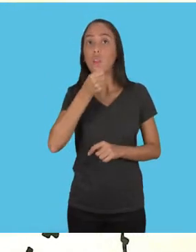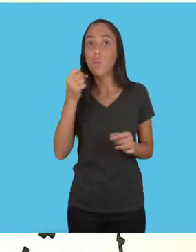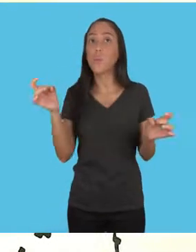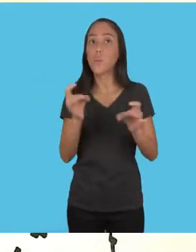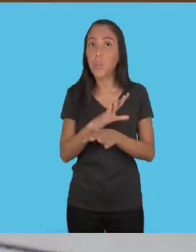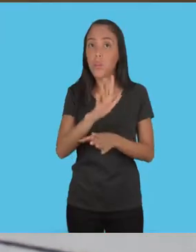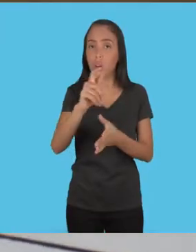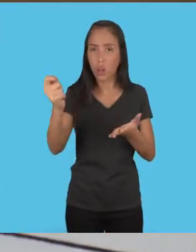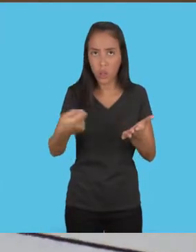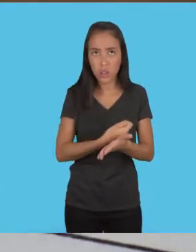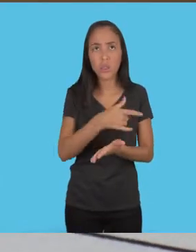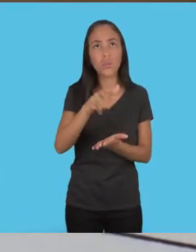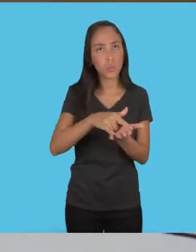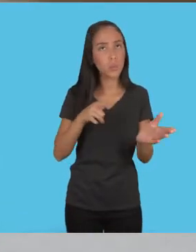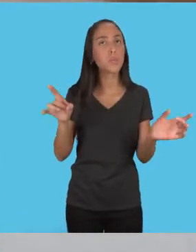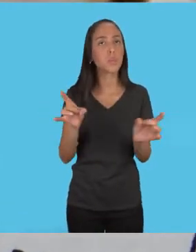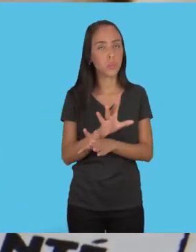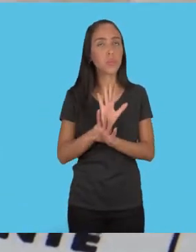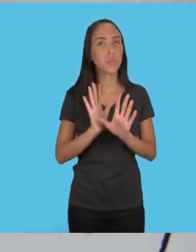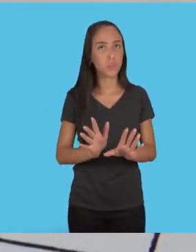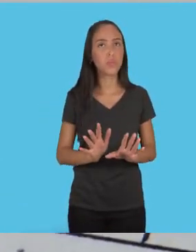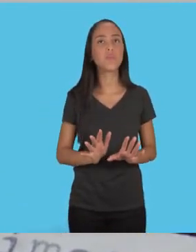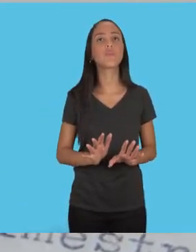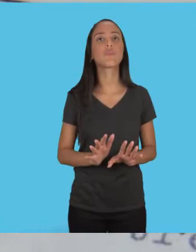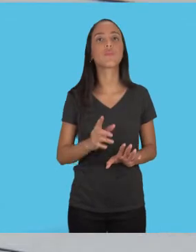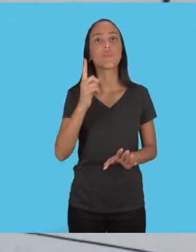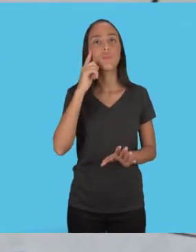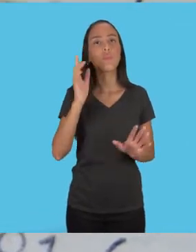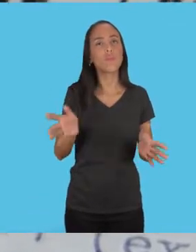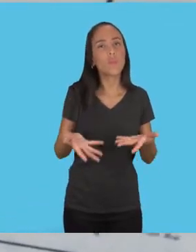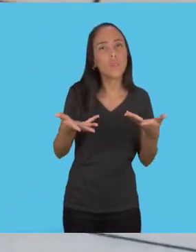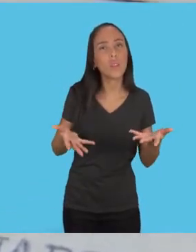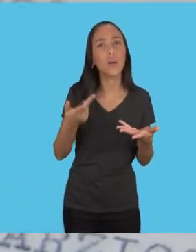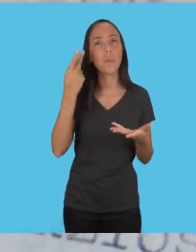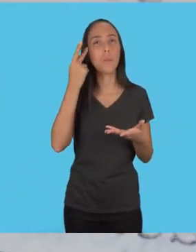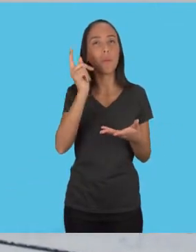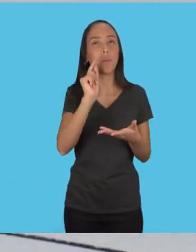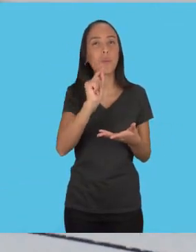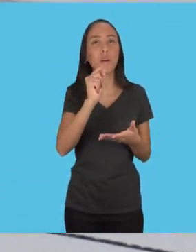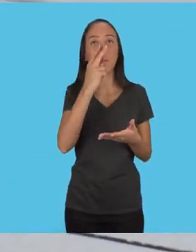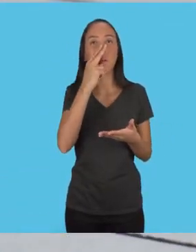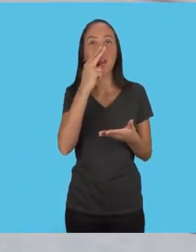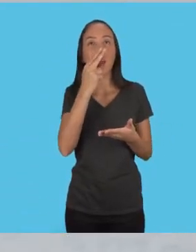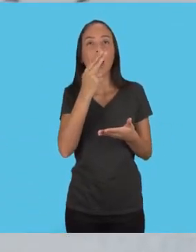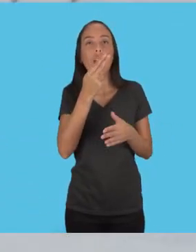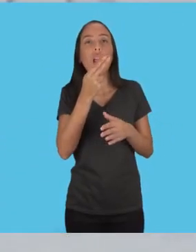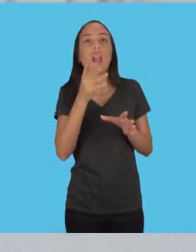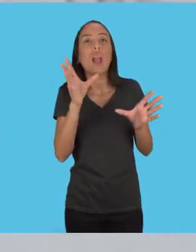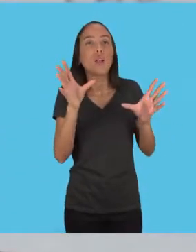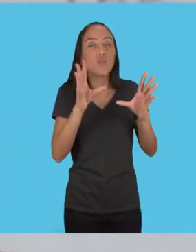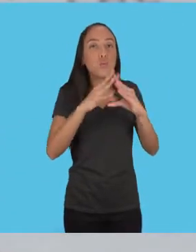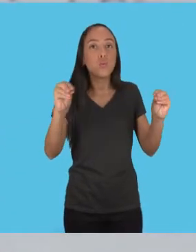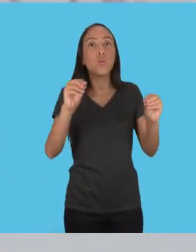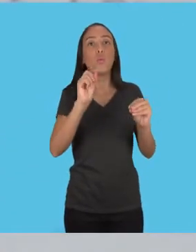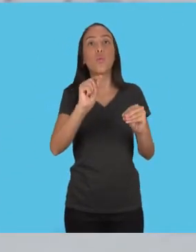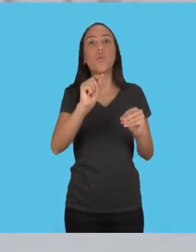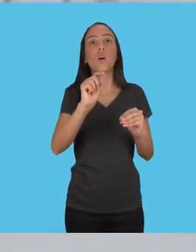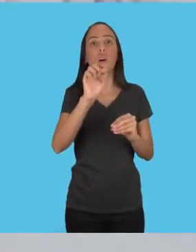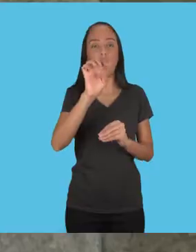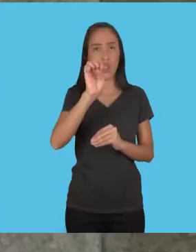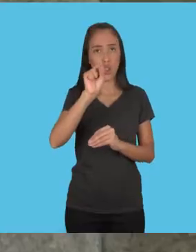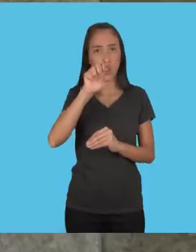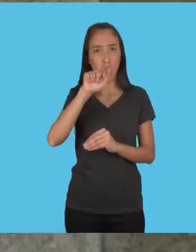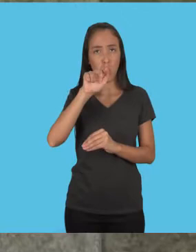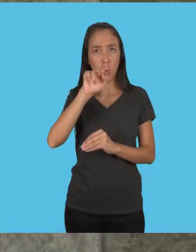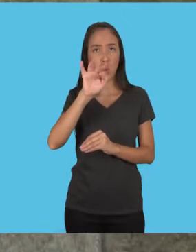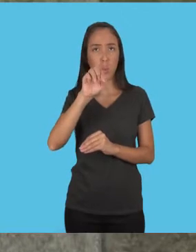assinar o contrato. The incentive for trying to eliminate schistosomiasis in Tunisia came actually from